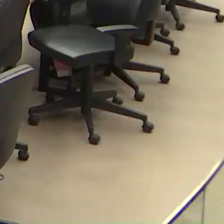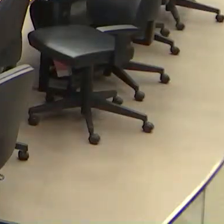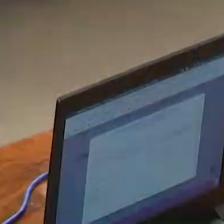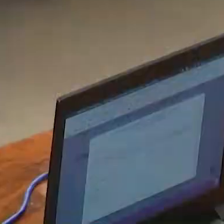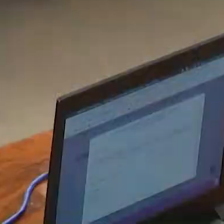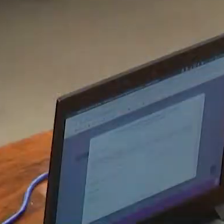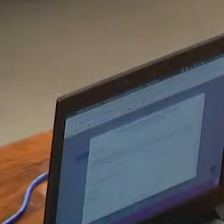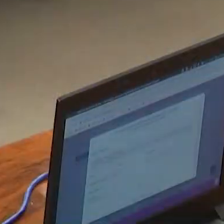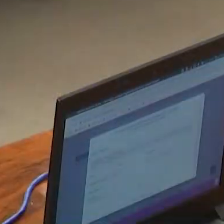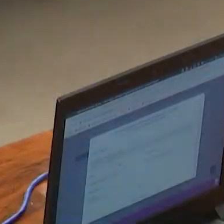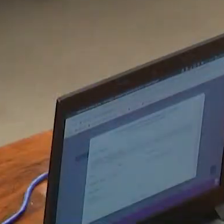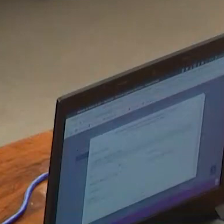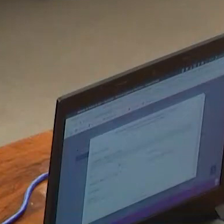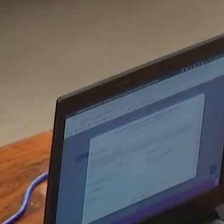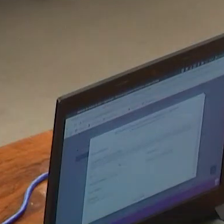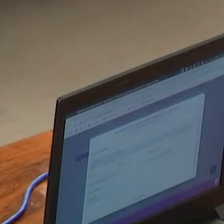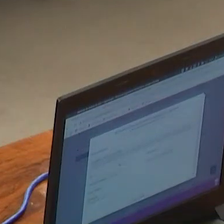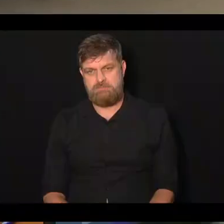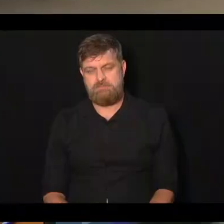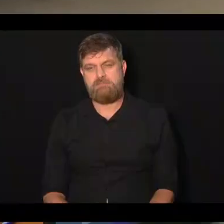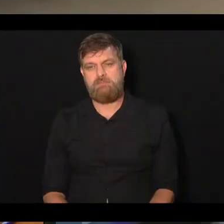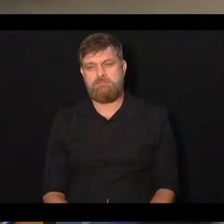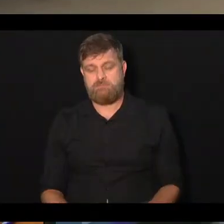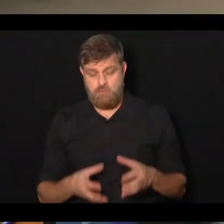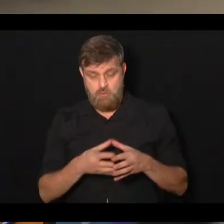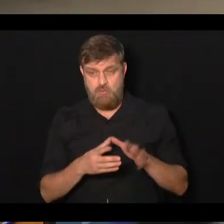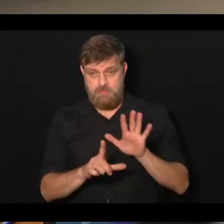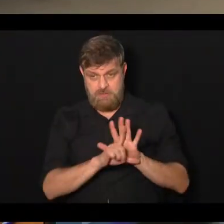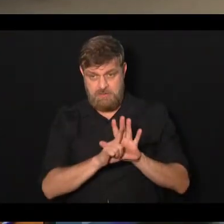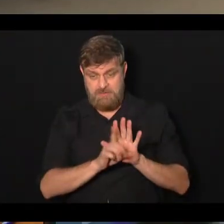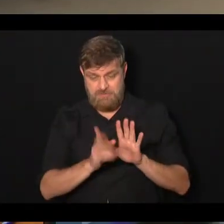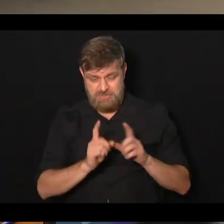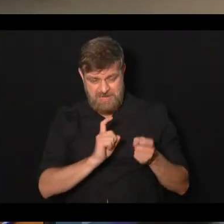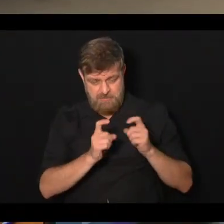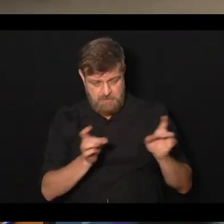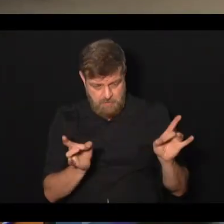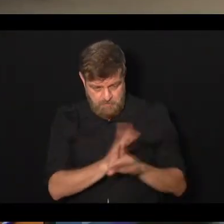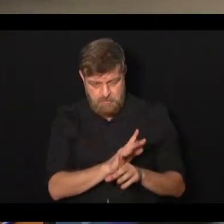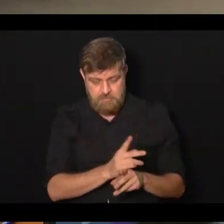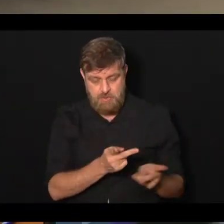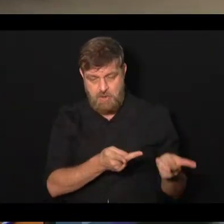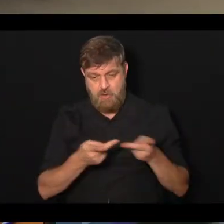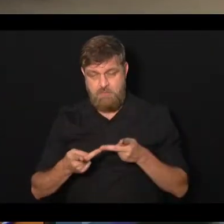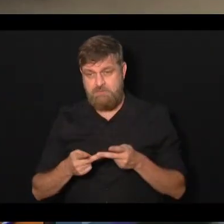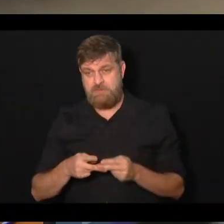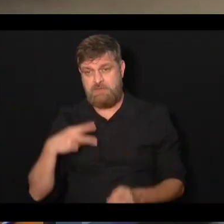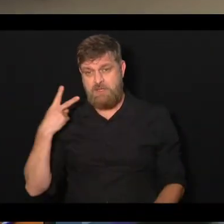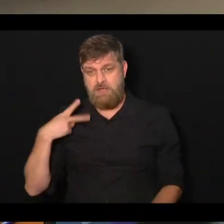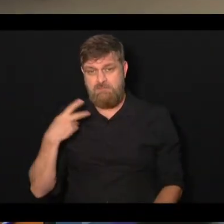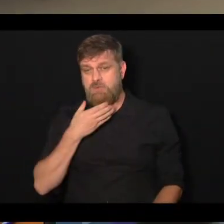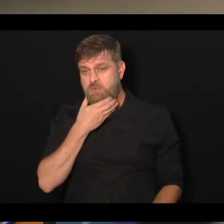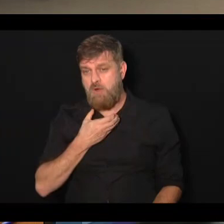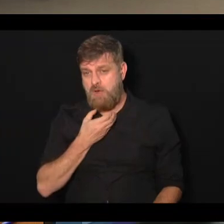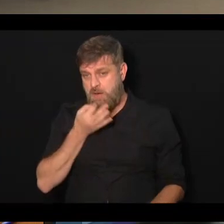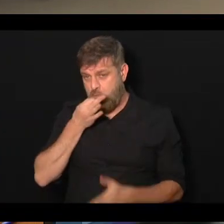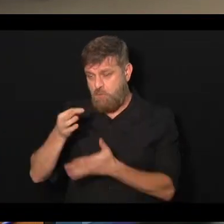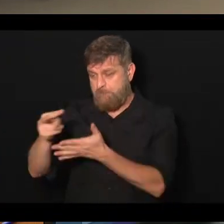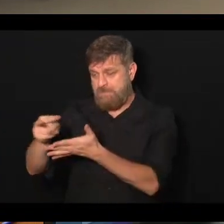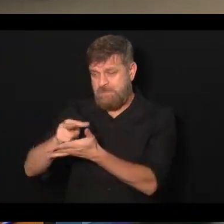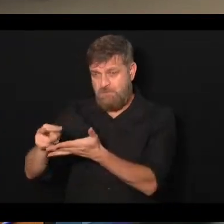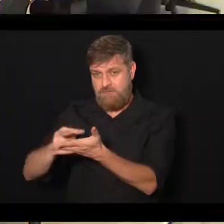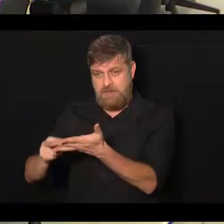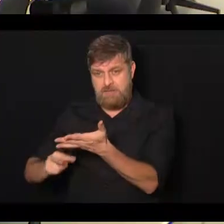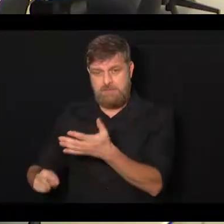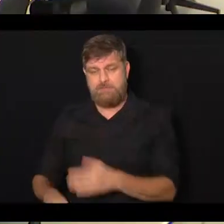A comissão já se reuniu. Indica o vereador Carmo Luiz para exarar o parecer em nome da Comissão de Constituição e